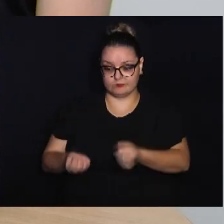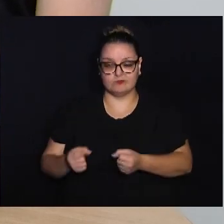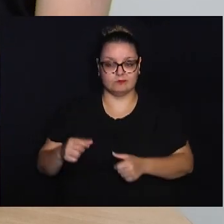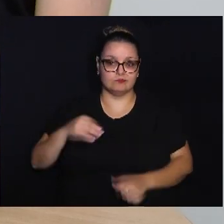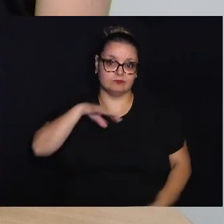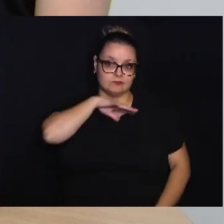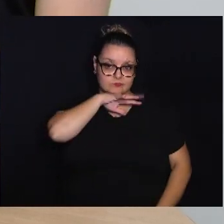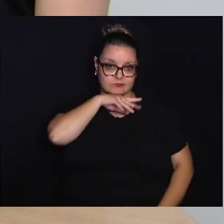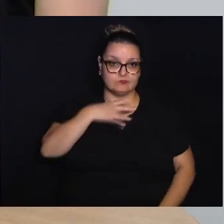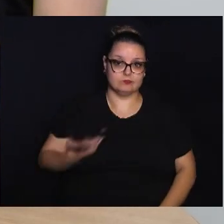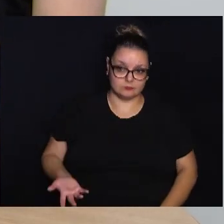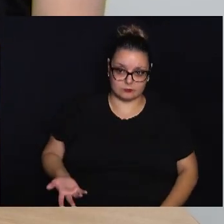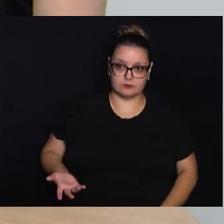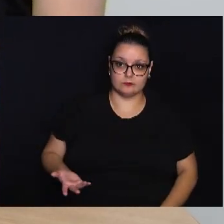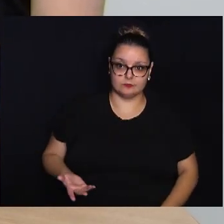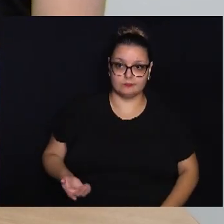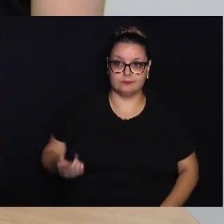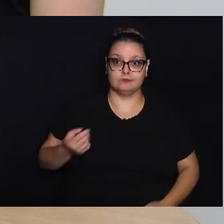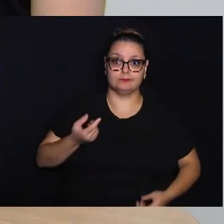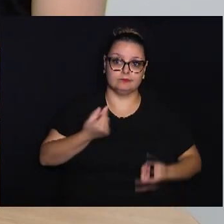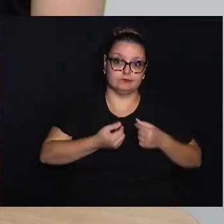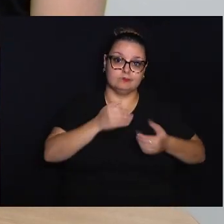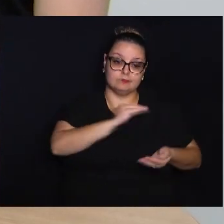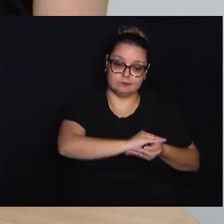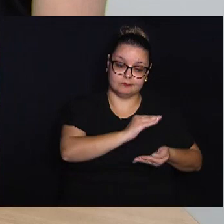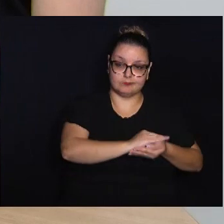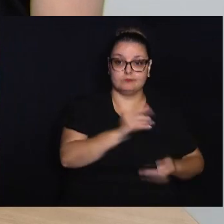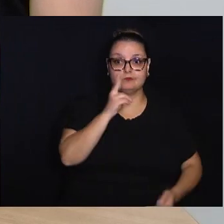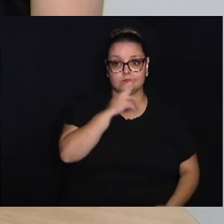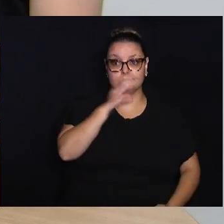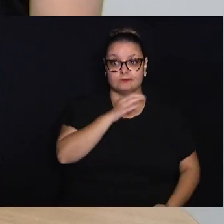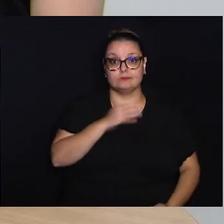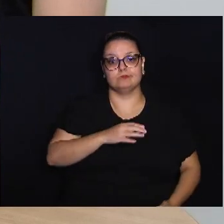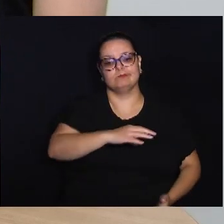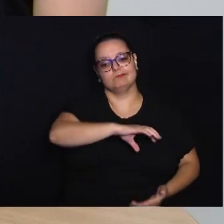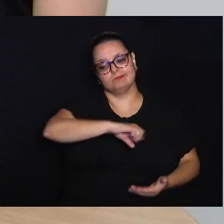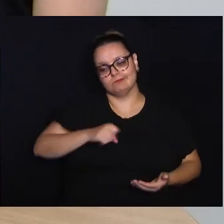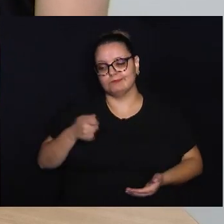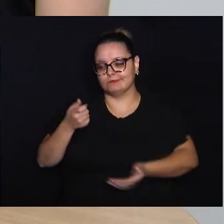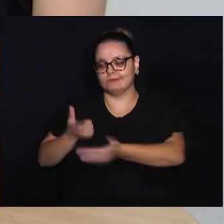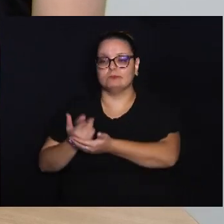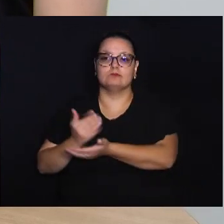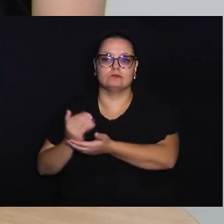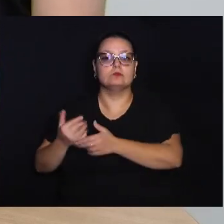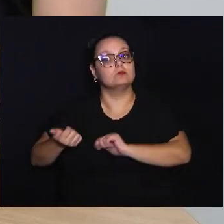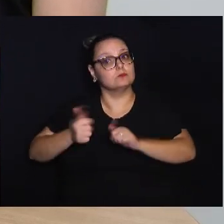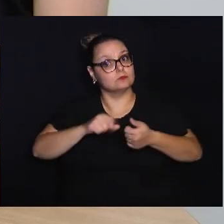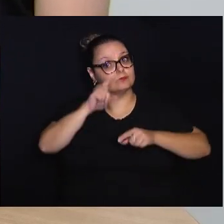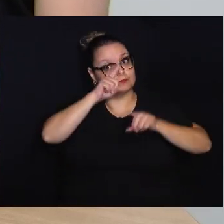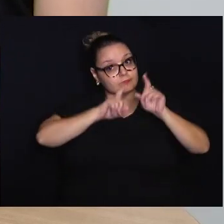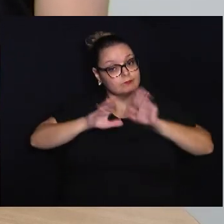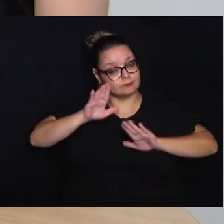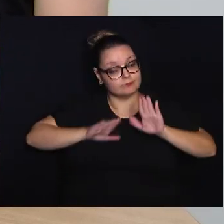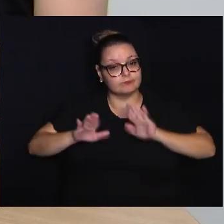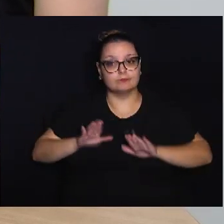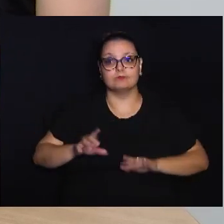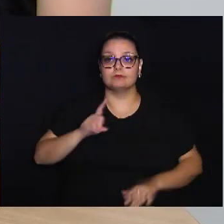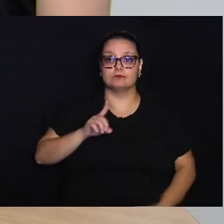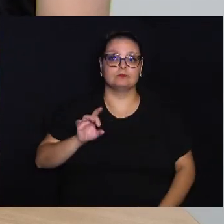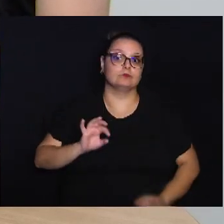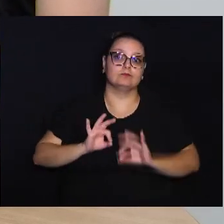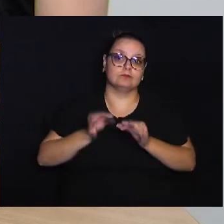mesmo a gente acaba comprometendo o dinheiro que a gente tinha para pagar essa parcela do financiamento. Então tem que ter muito cuidado nessa análise aí, porque ela não